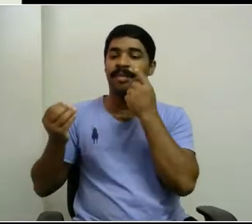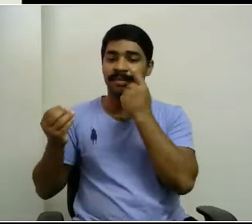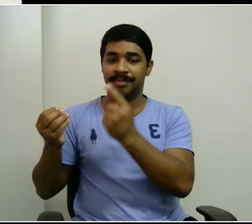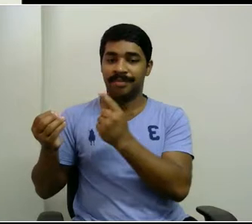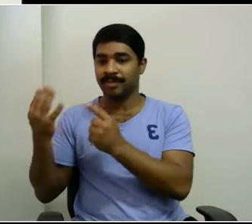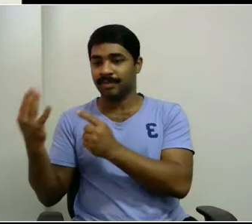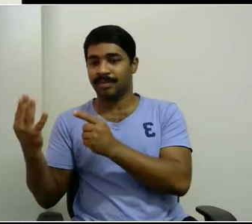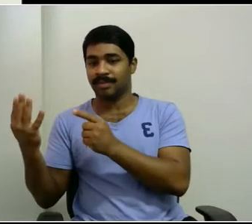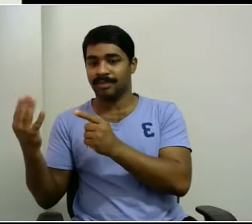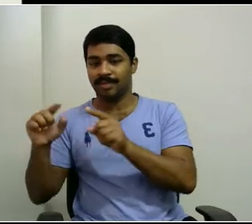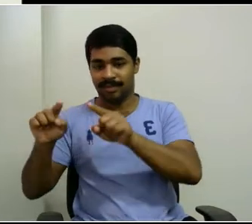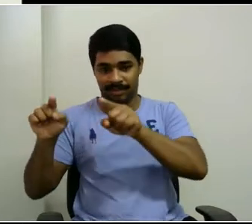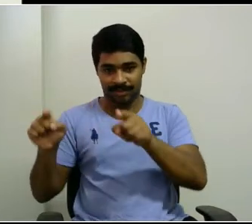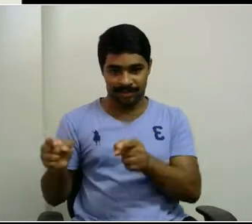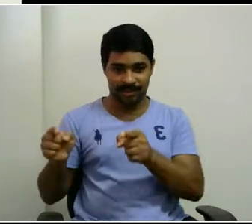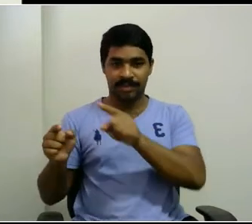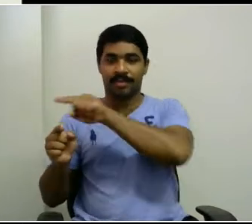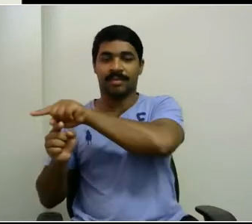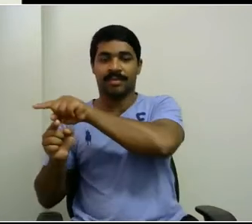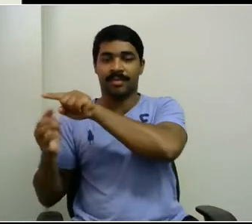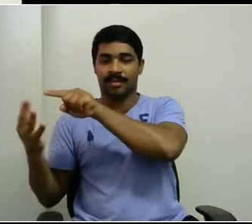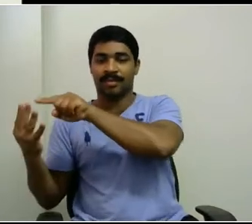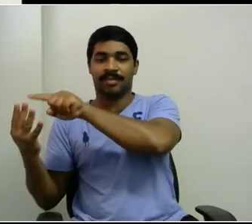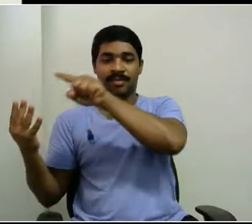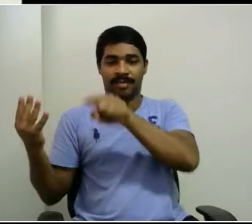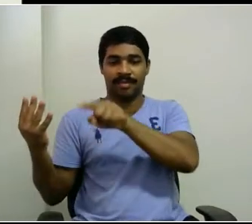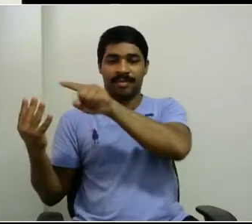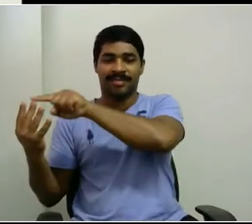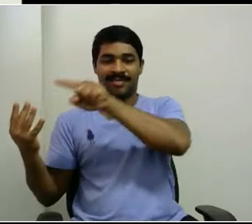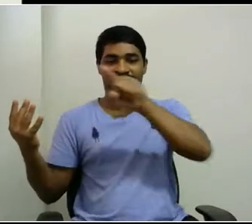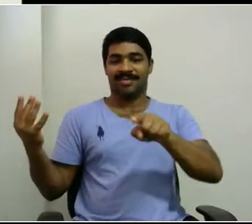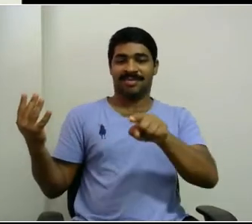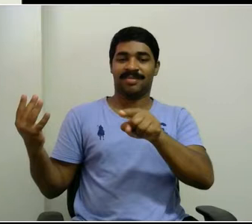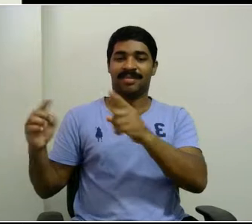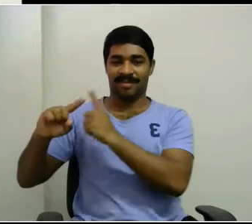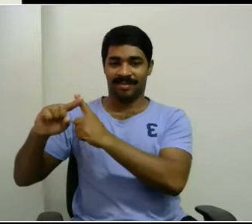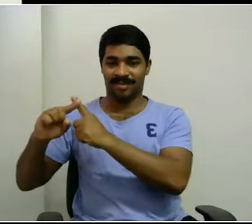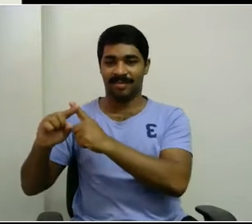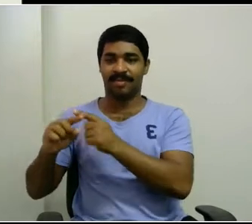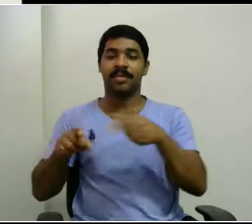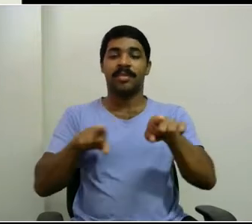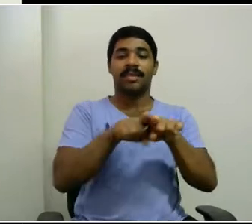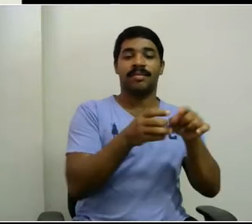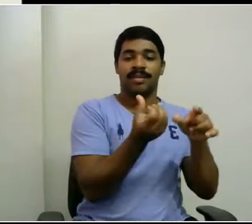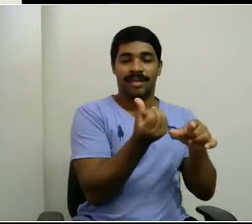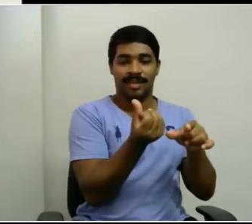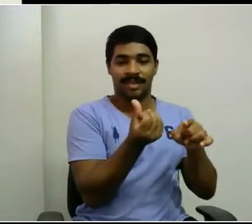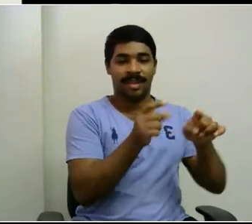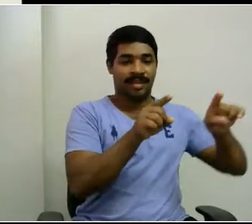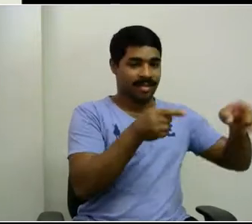esse com esse com esse e esse com esse. Vai ficar menos